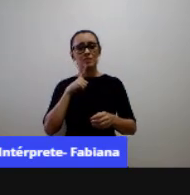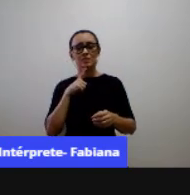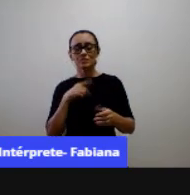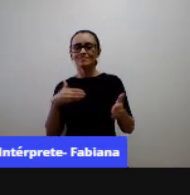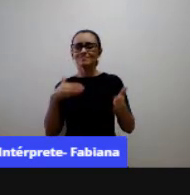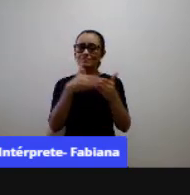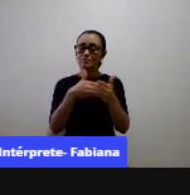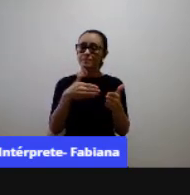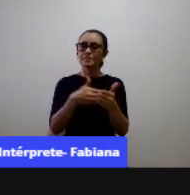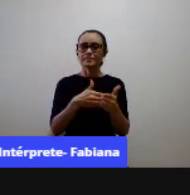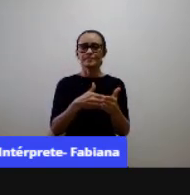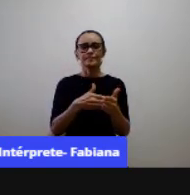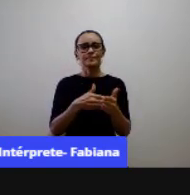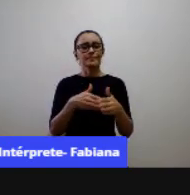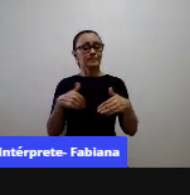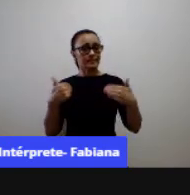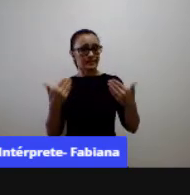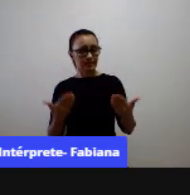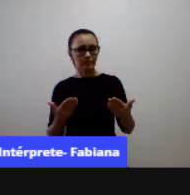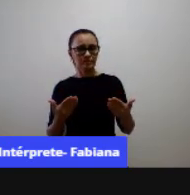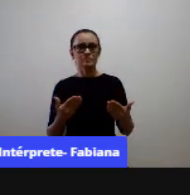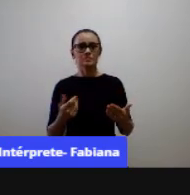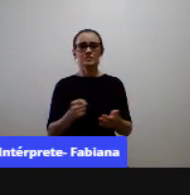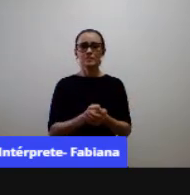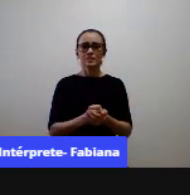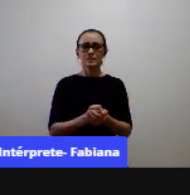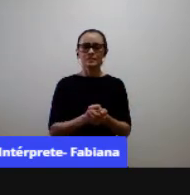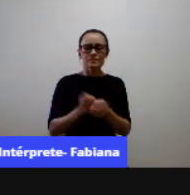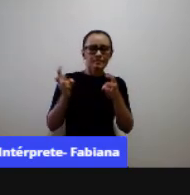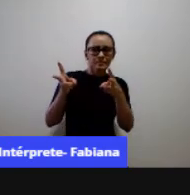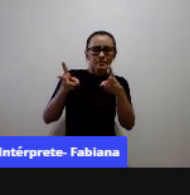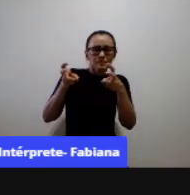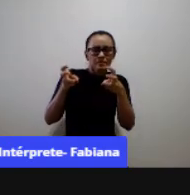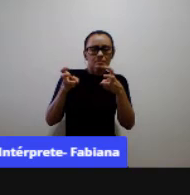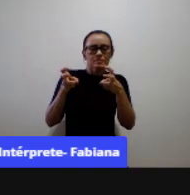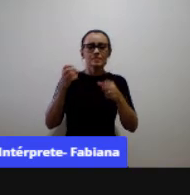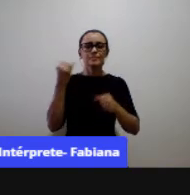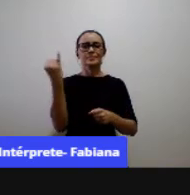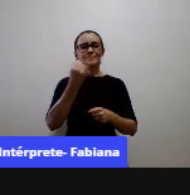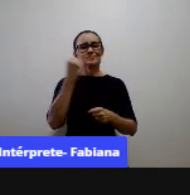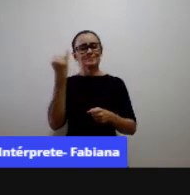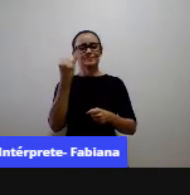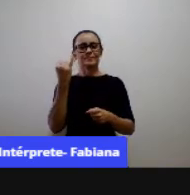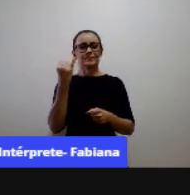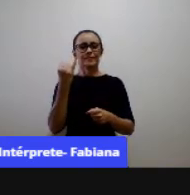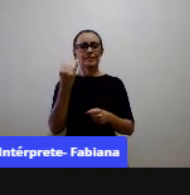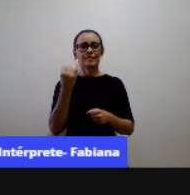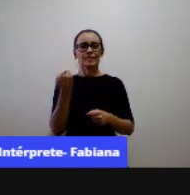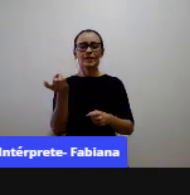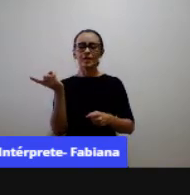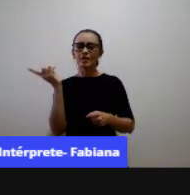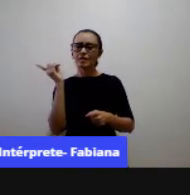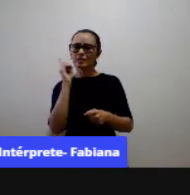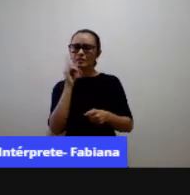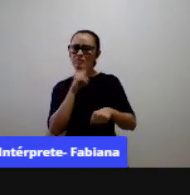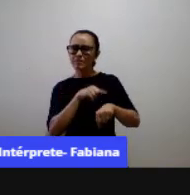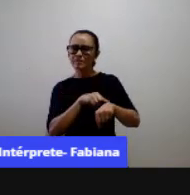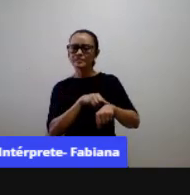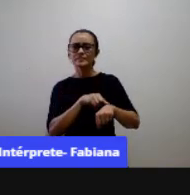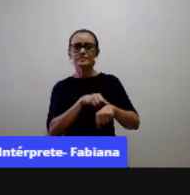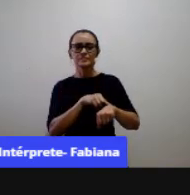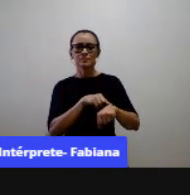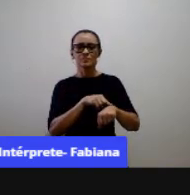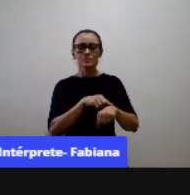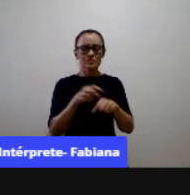essa sondagem, ela é importantíssima, porque a partir do momento que eu mensuro